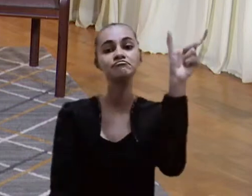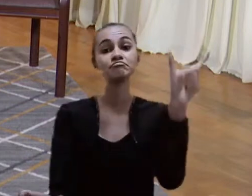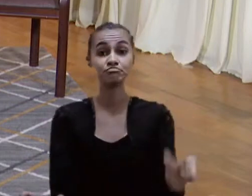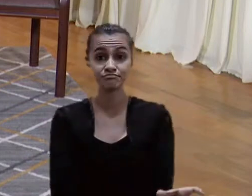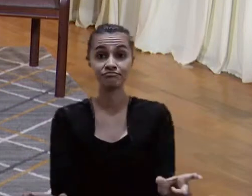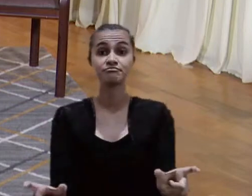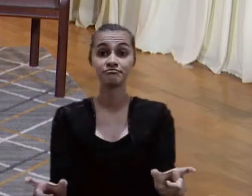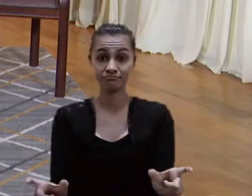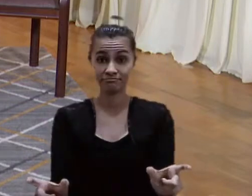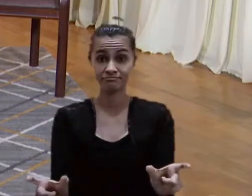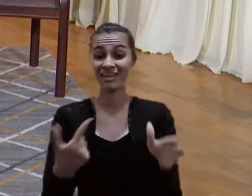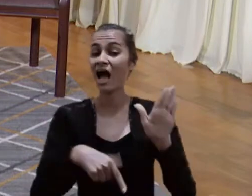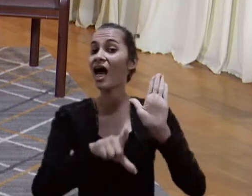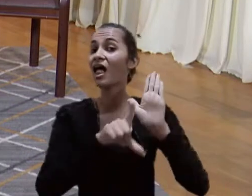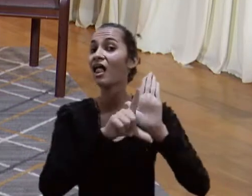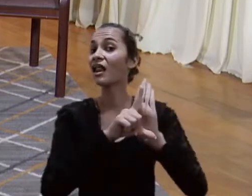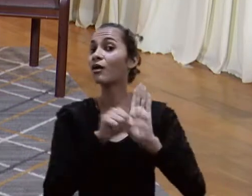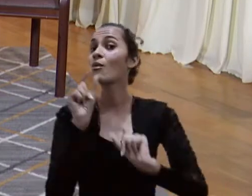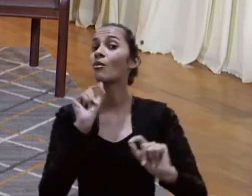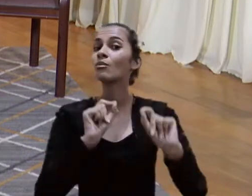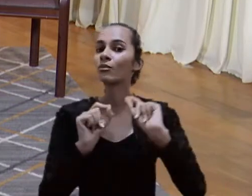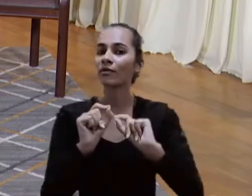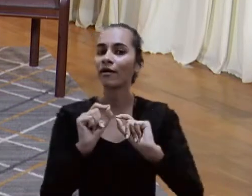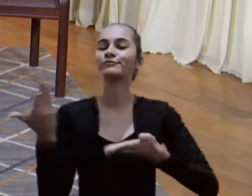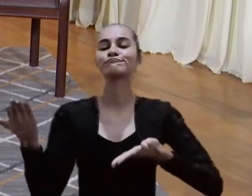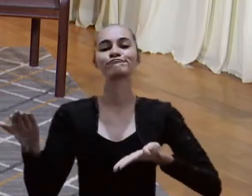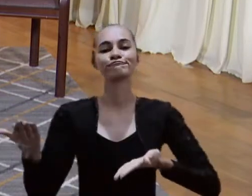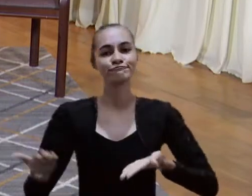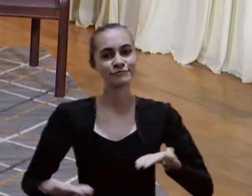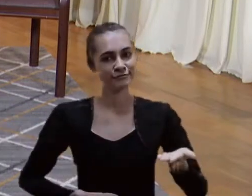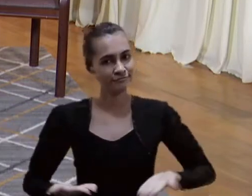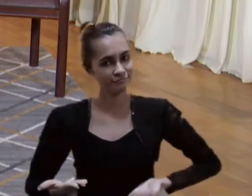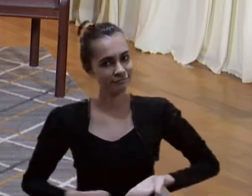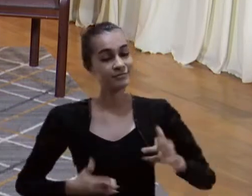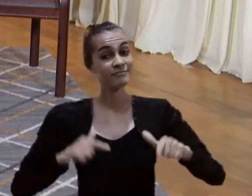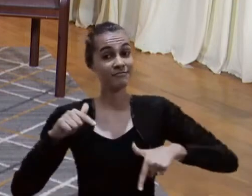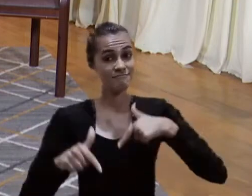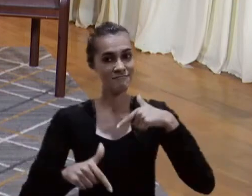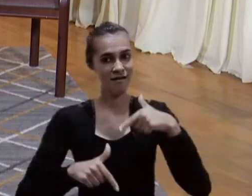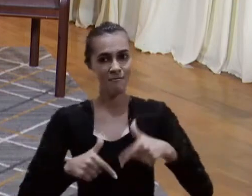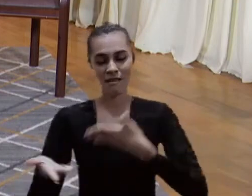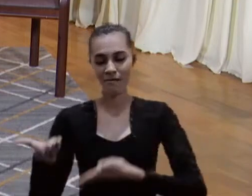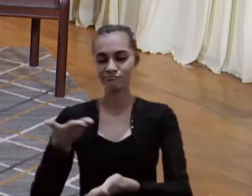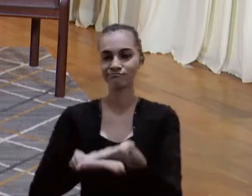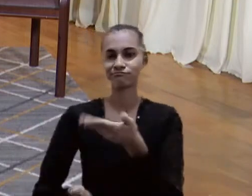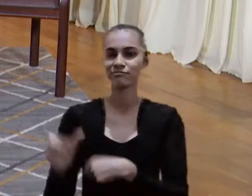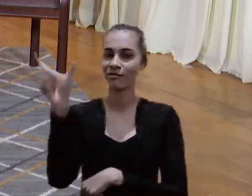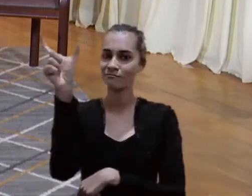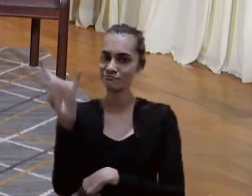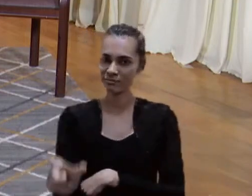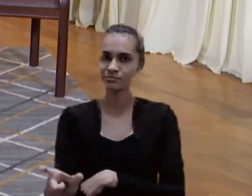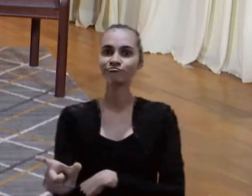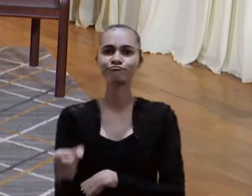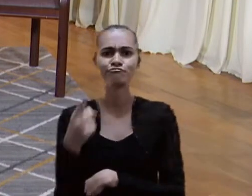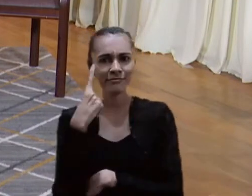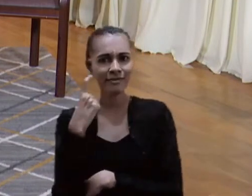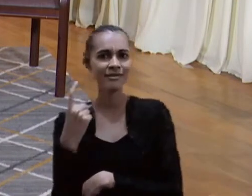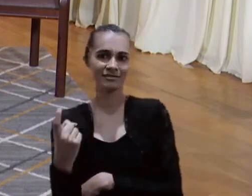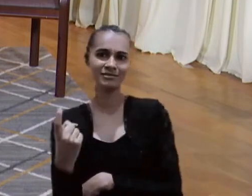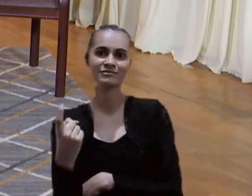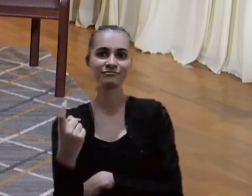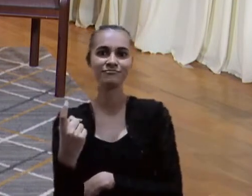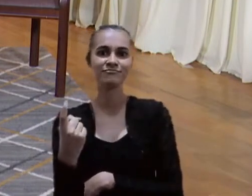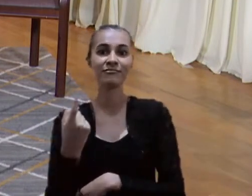do serviço. O serviço a Deus e ao próximo. É impressionante isso. A lei